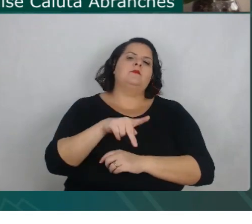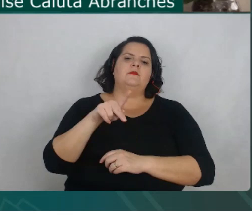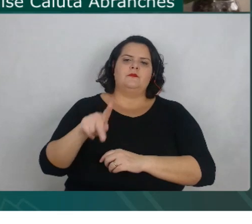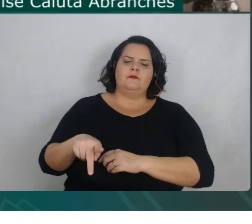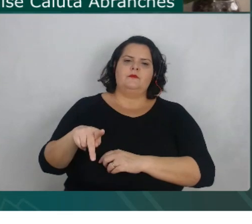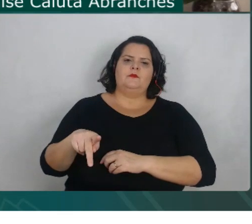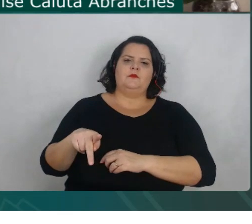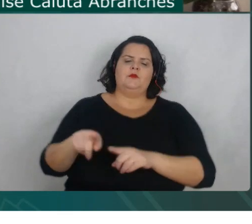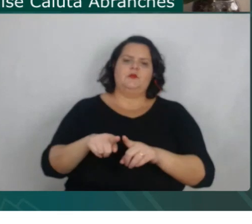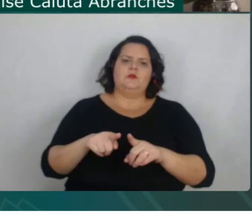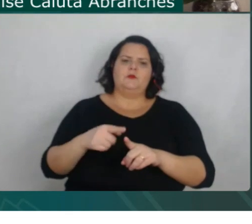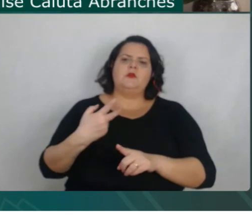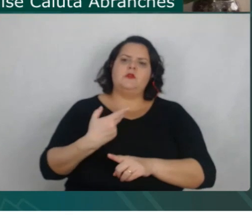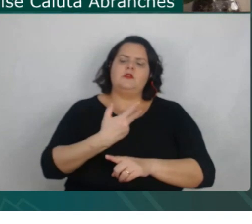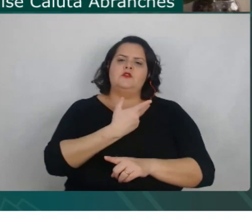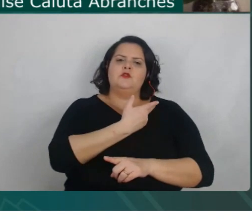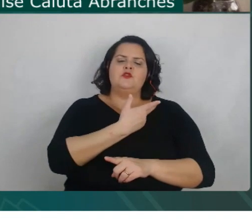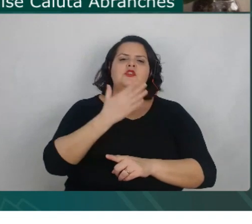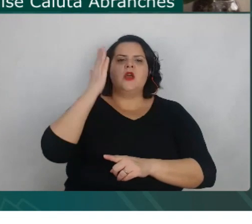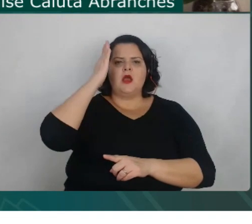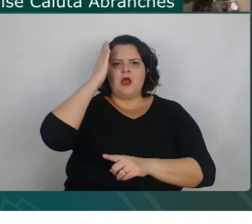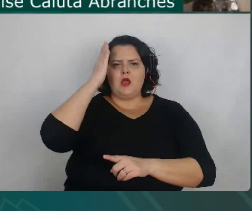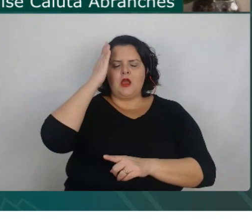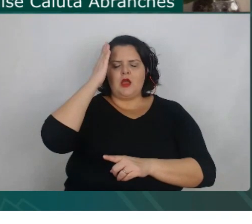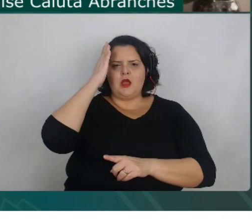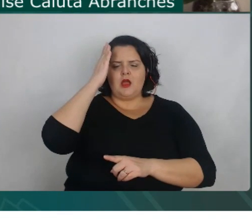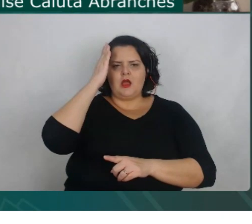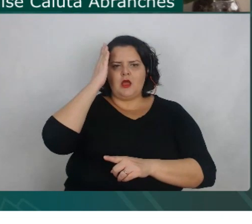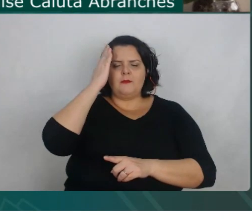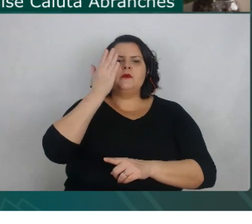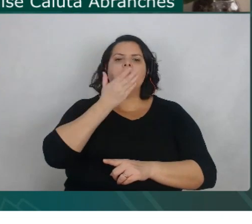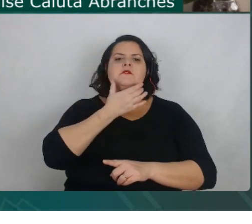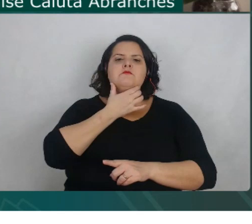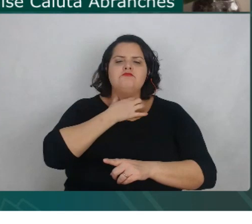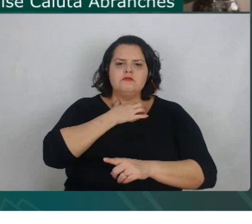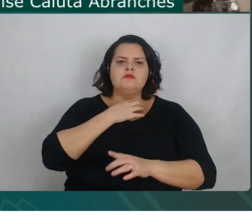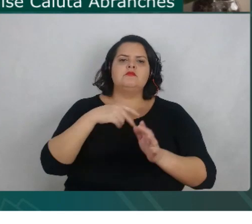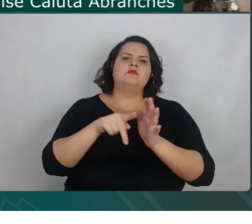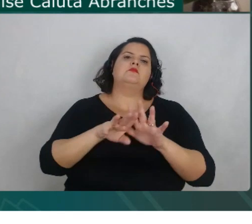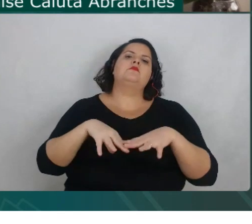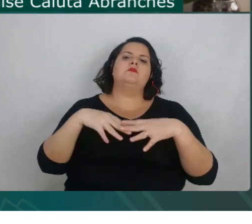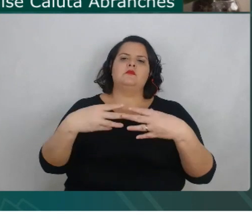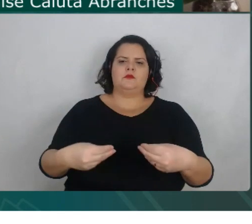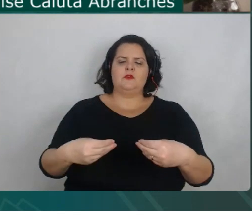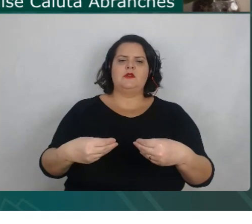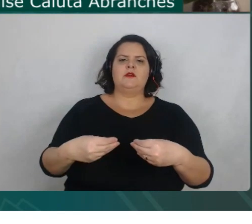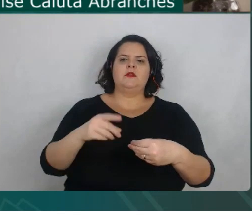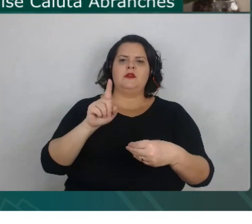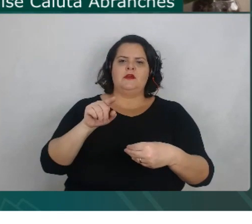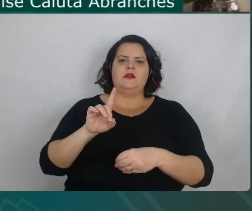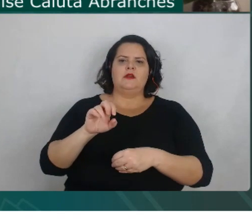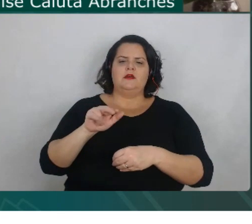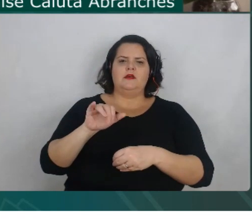cirurgia, cabeça e pescoço da Escola Paulista de Medicina e, sobretudo, a Denise é a primeira